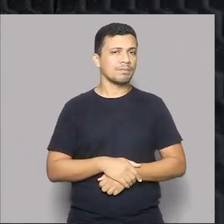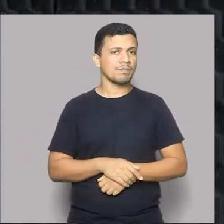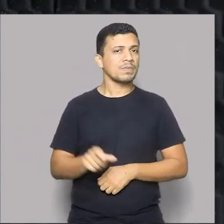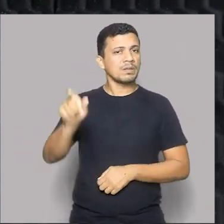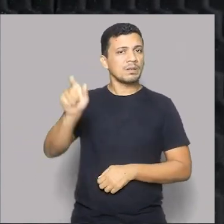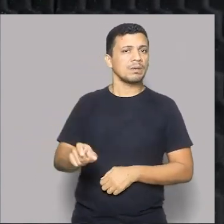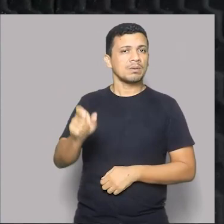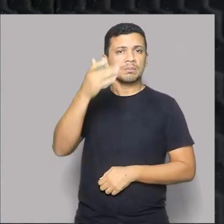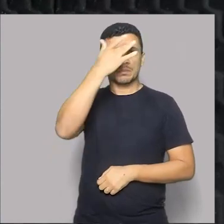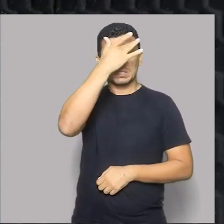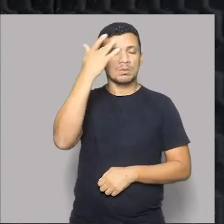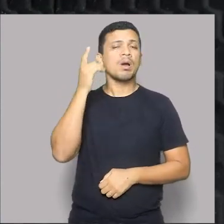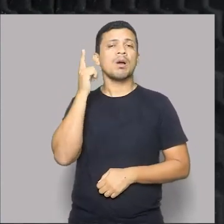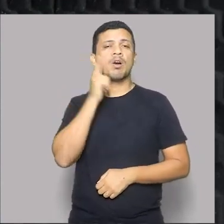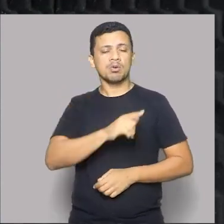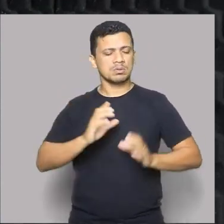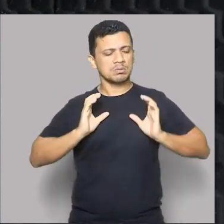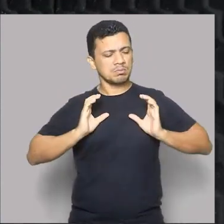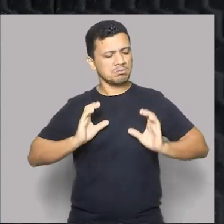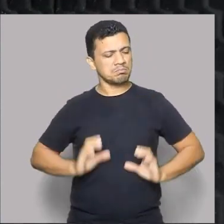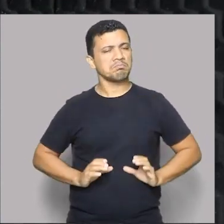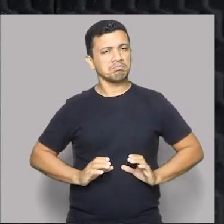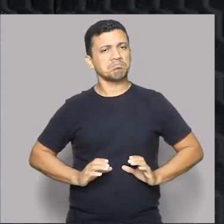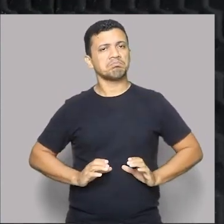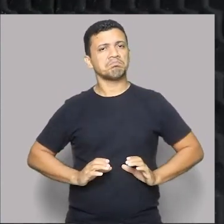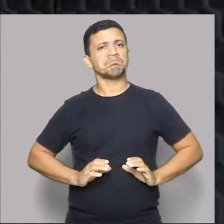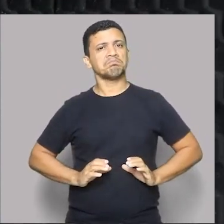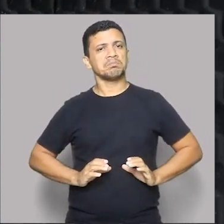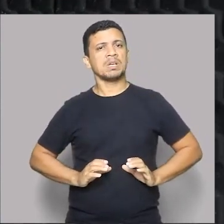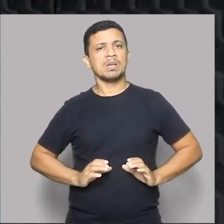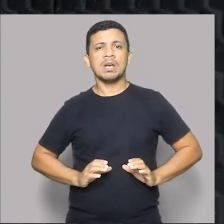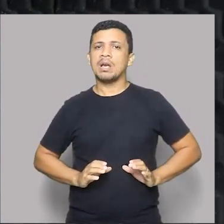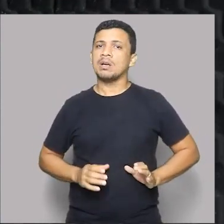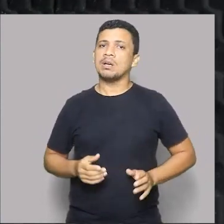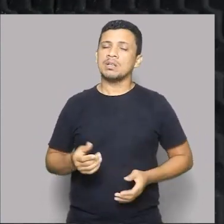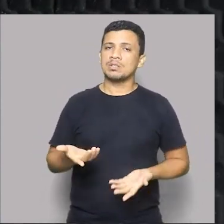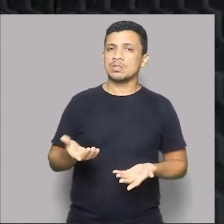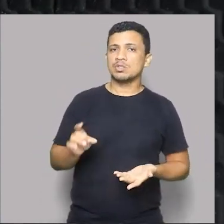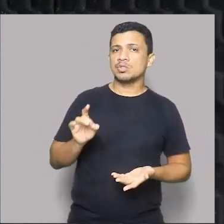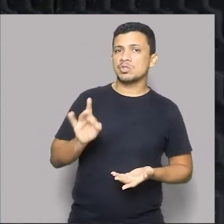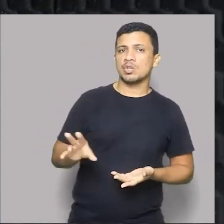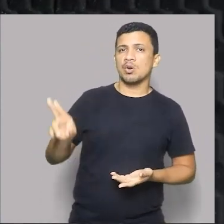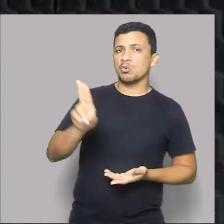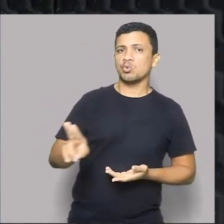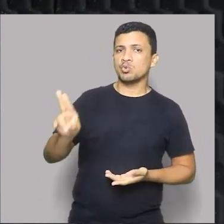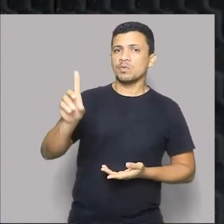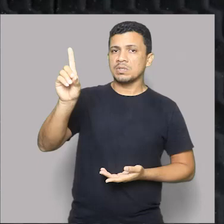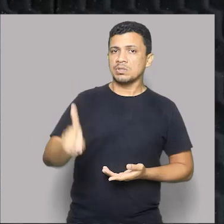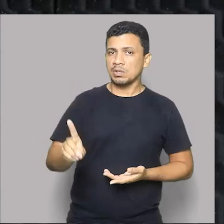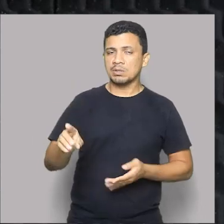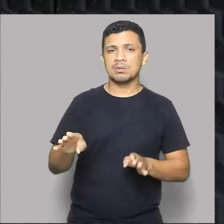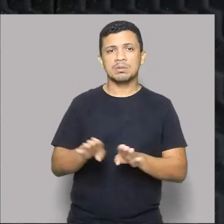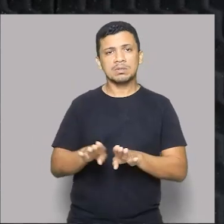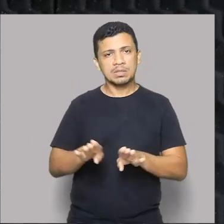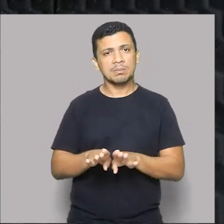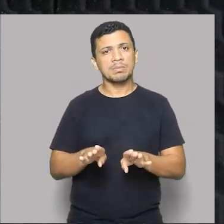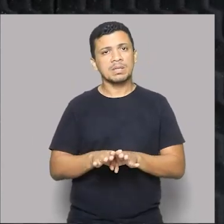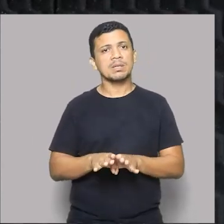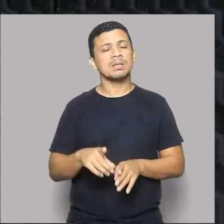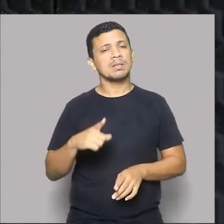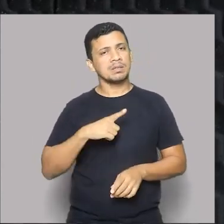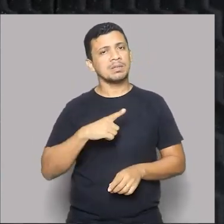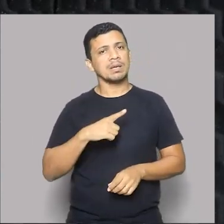sua cidadania, que na verdade não ser cidadão não é só usufruir dos direitos, mas também fazer cumprir os